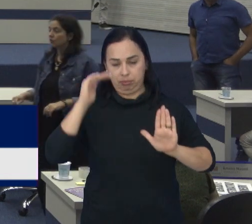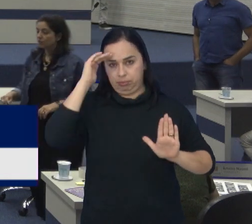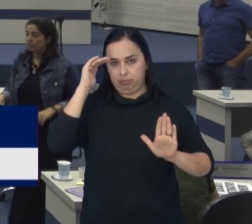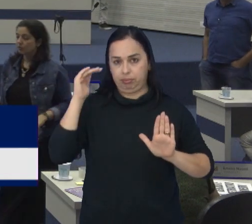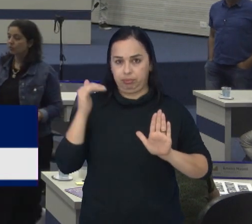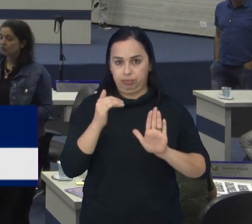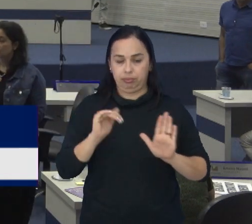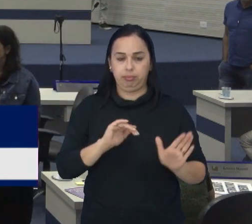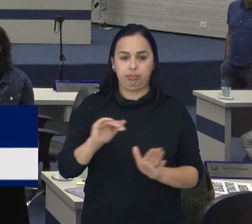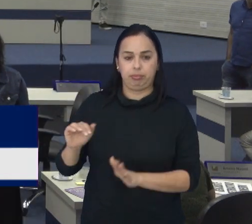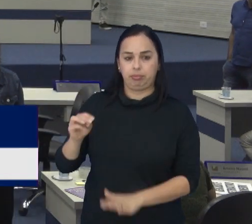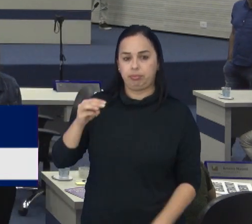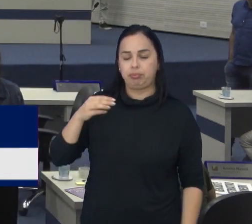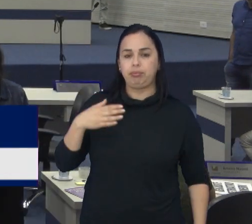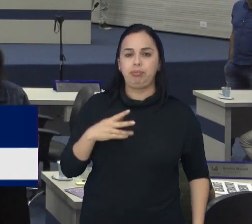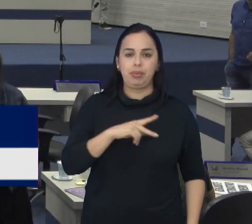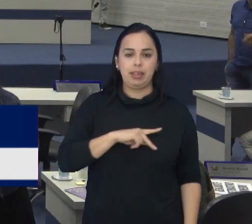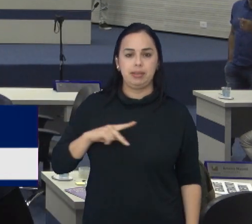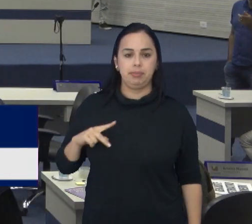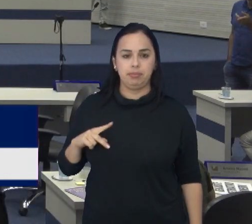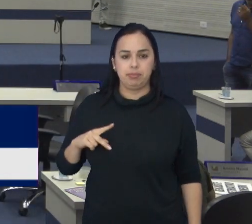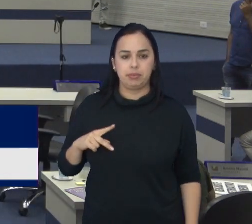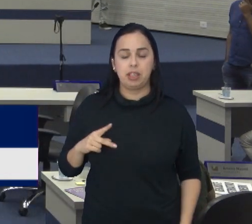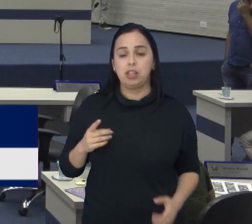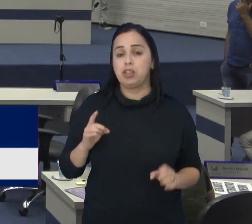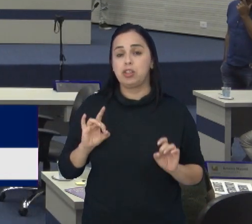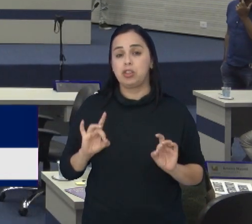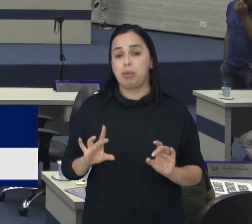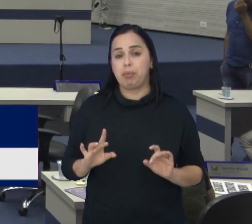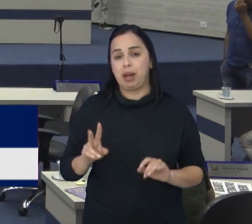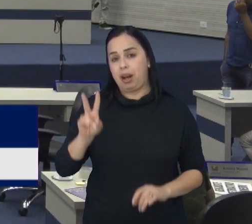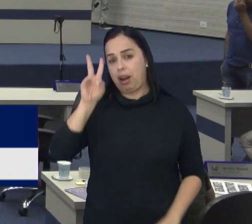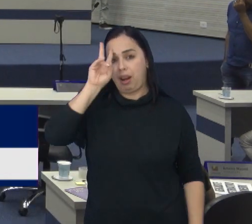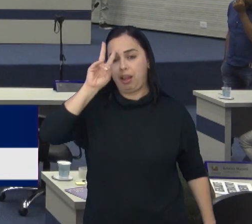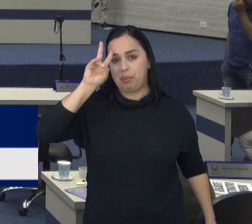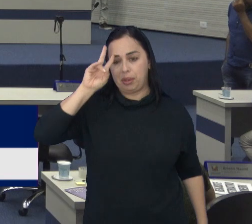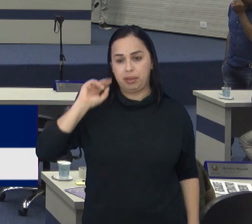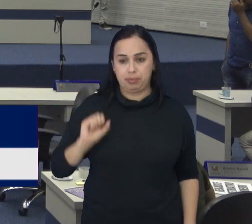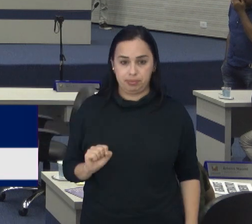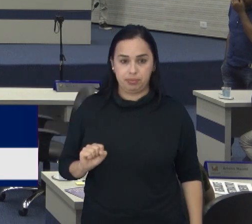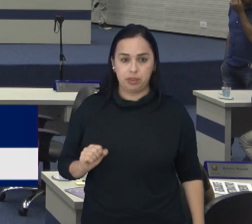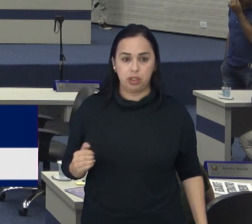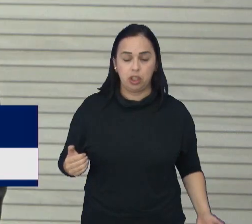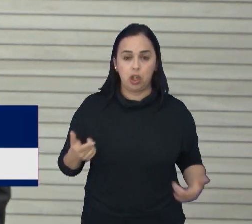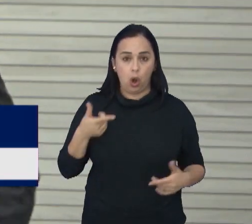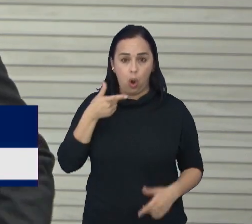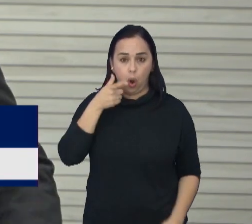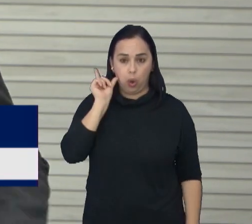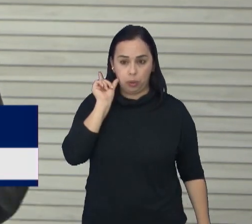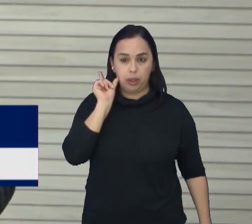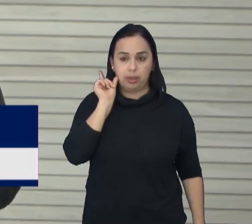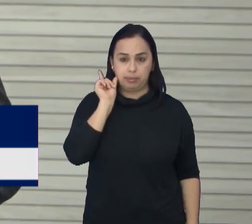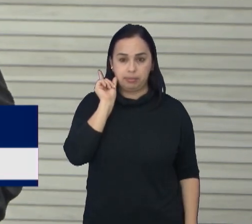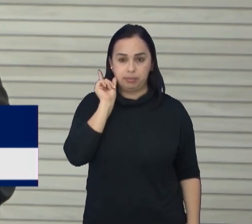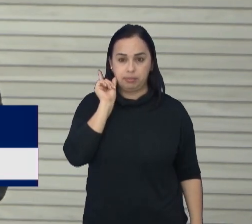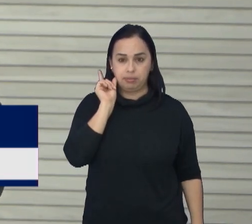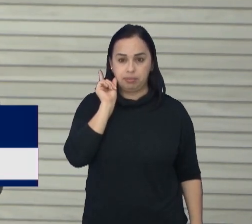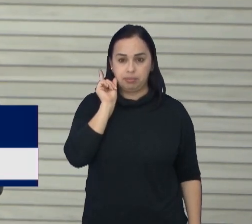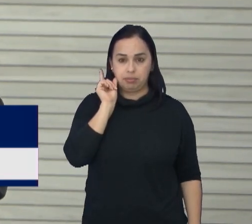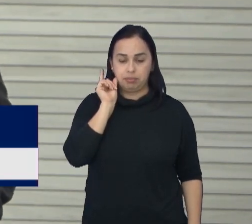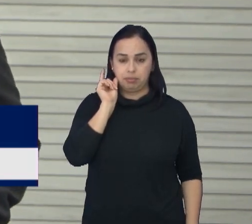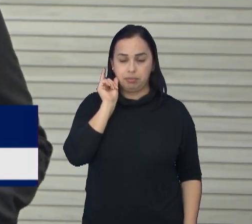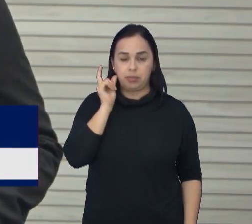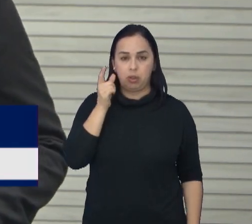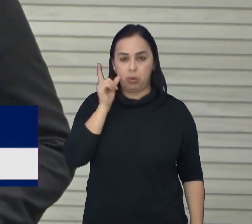Vieira Filho. Senhor presidente, só para destacar que na data de ontem nós tivemos aqui na